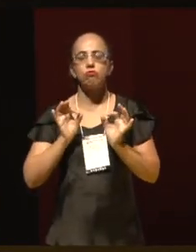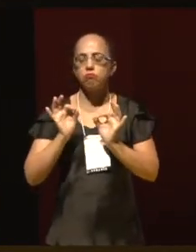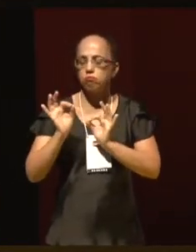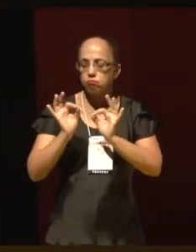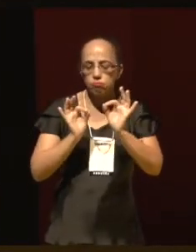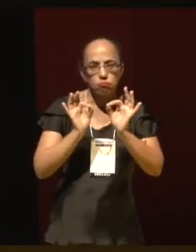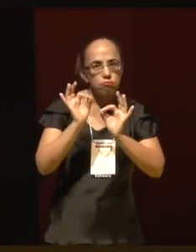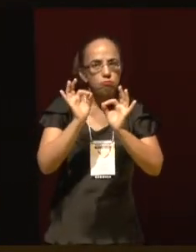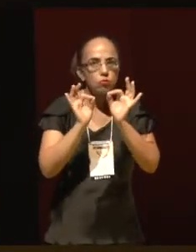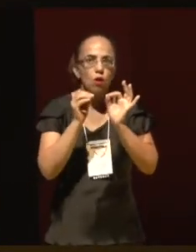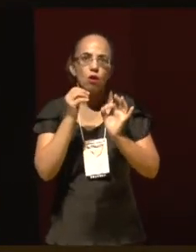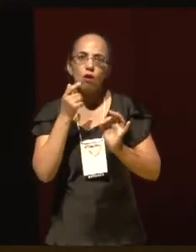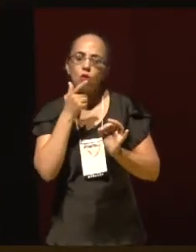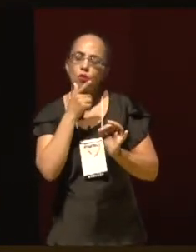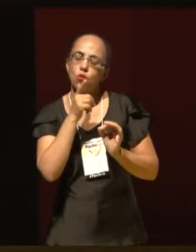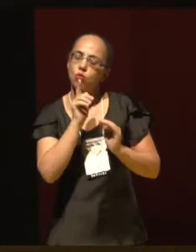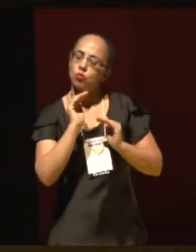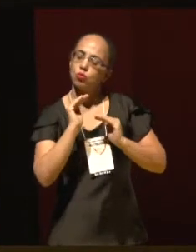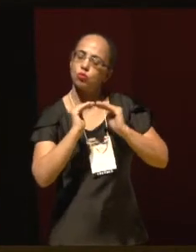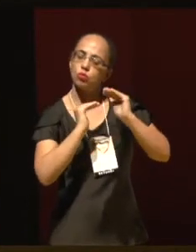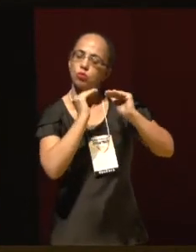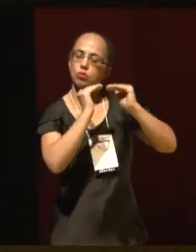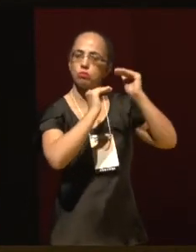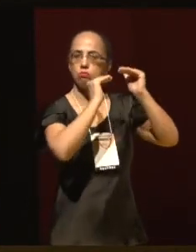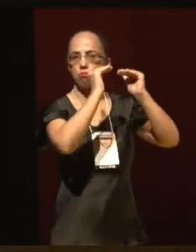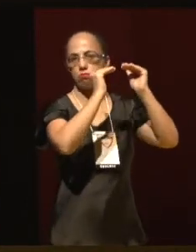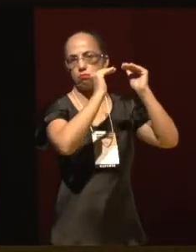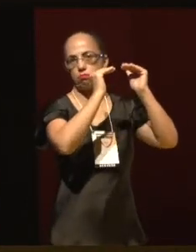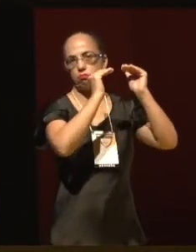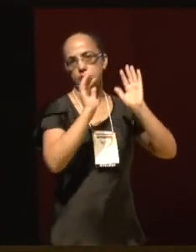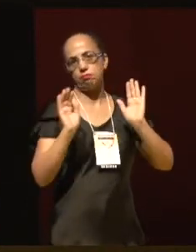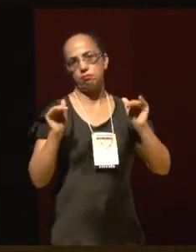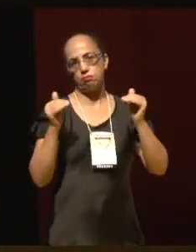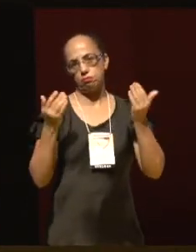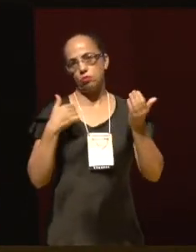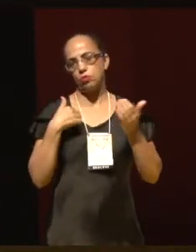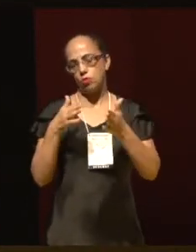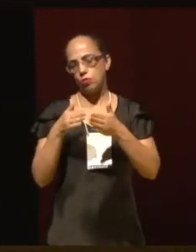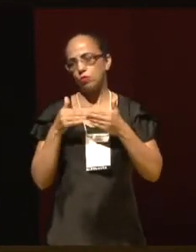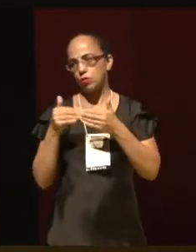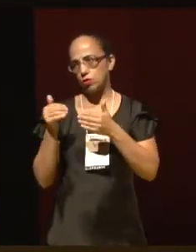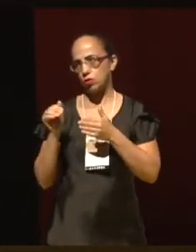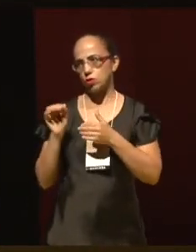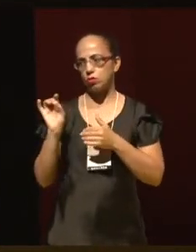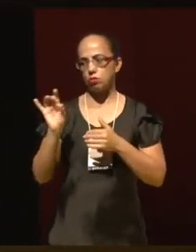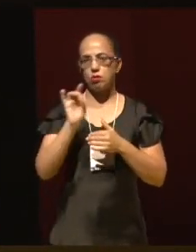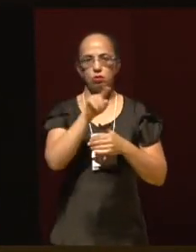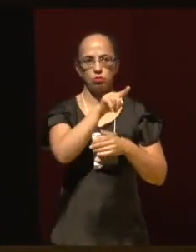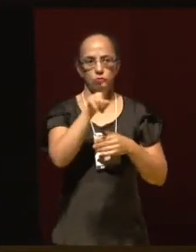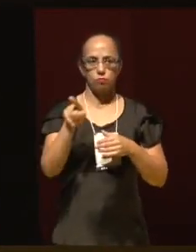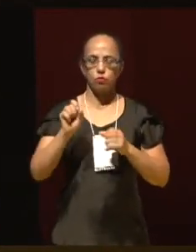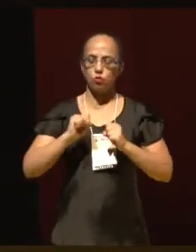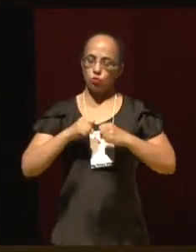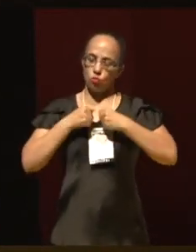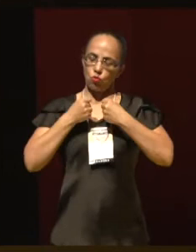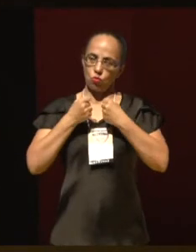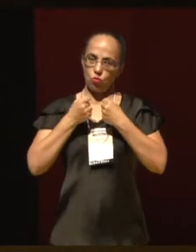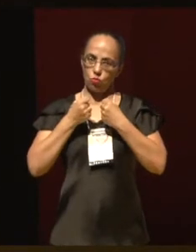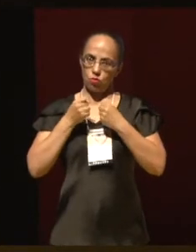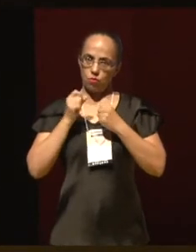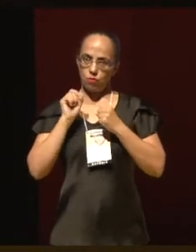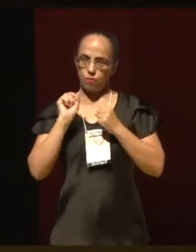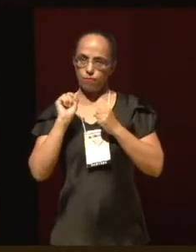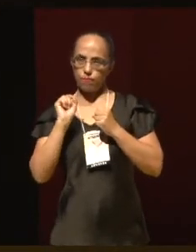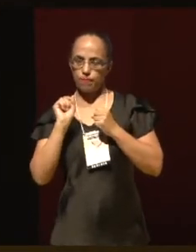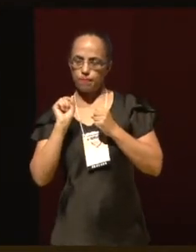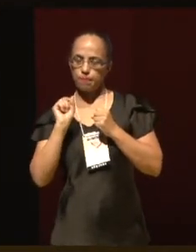crescer. Então, eu vou solicitar a cada um de vocês um doble esforço. Para mim